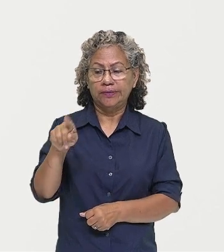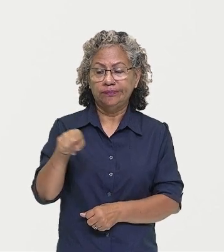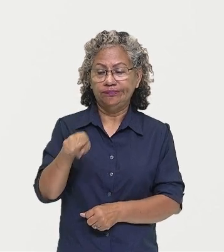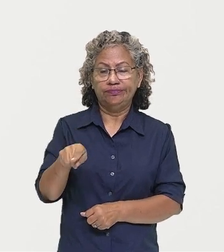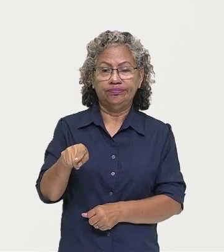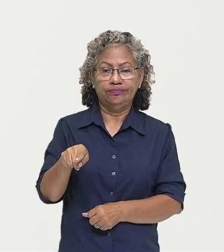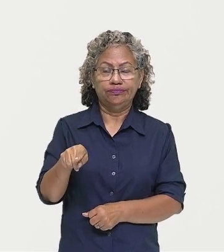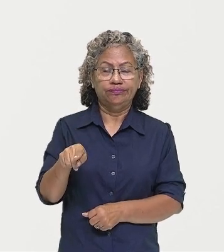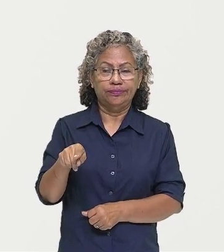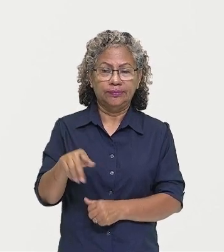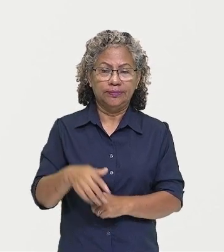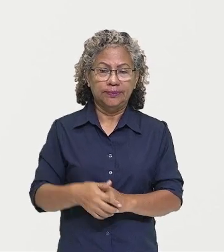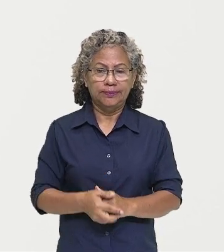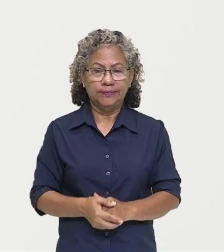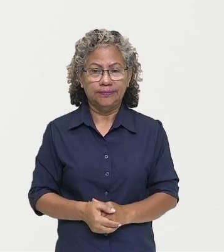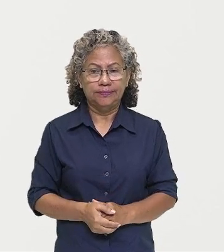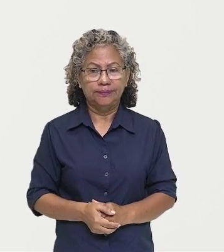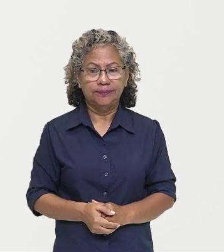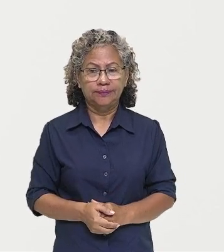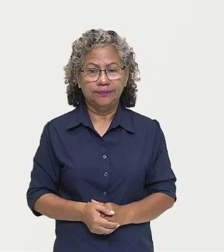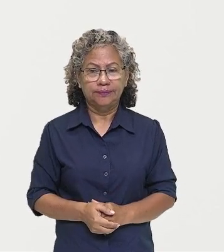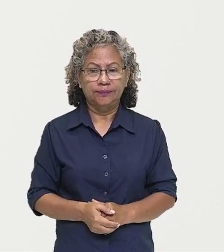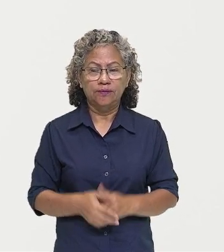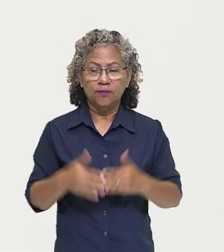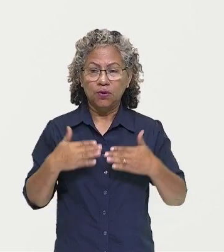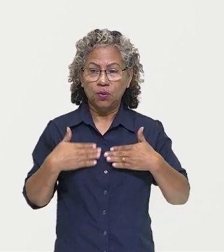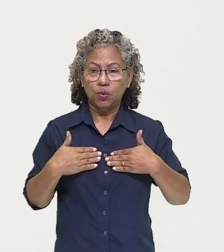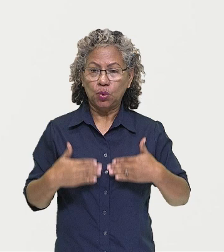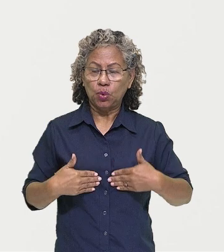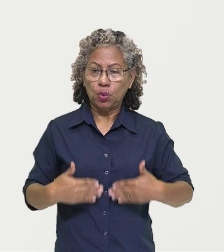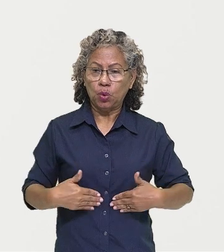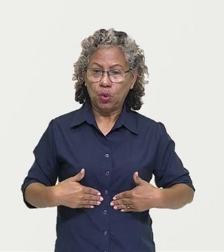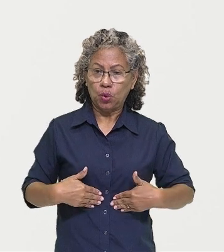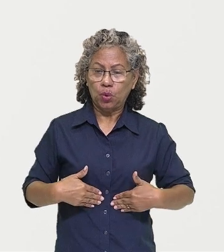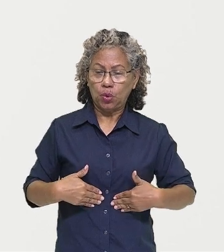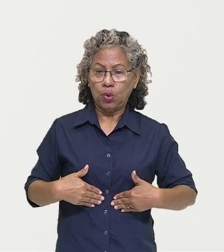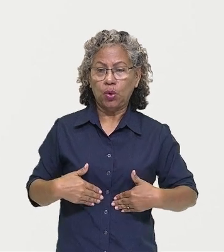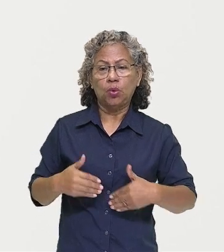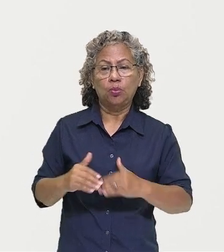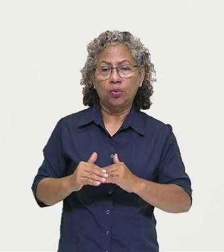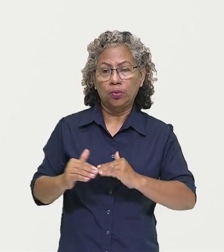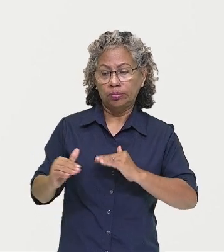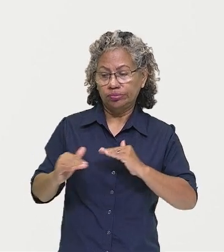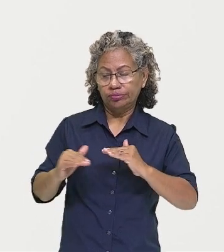Temos a interrogação. O corpo desloca-se em linha reta.